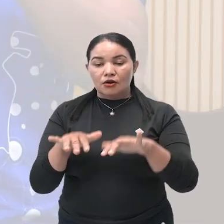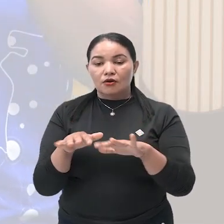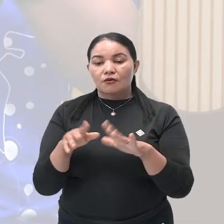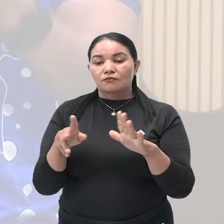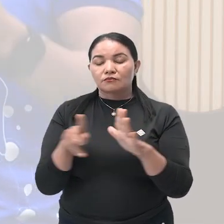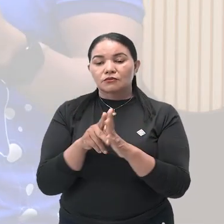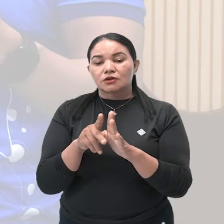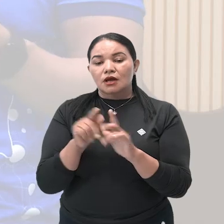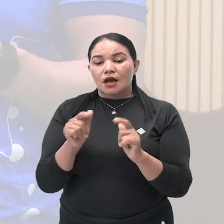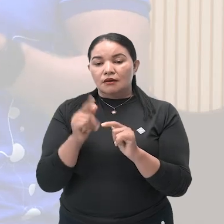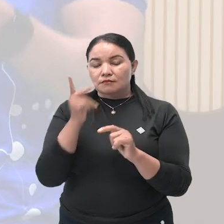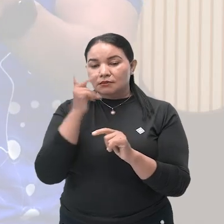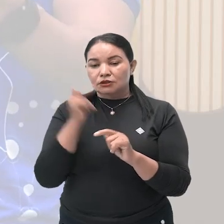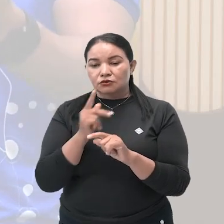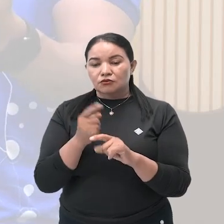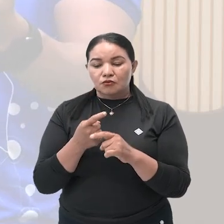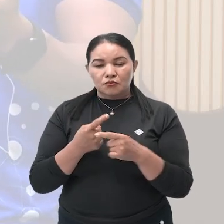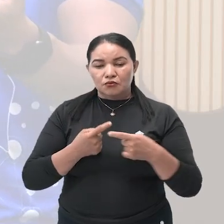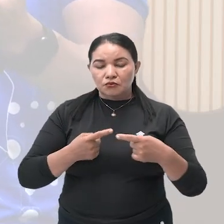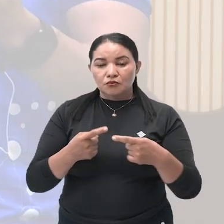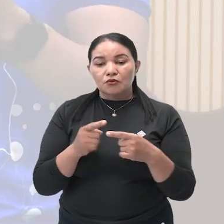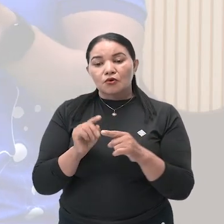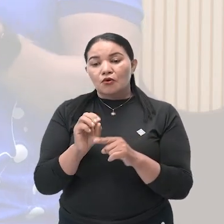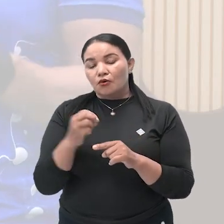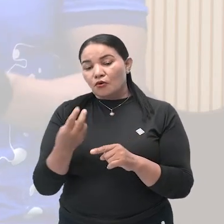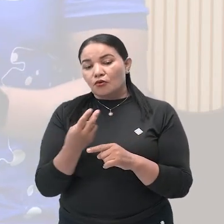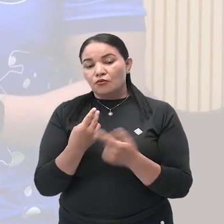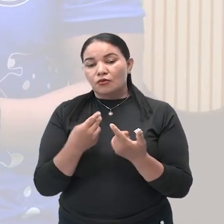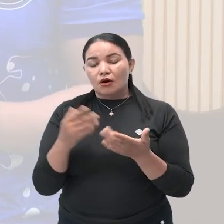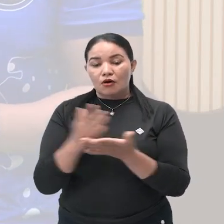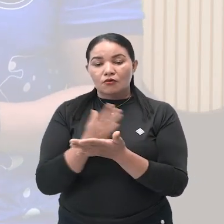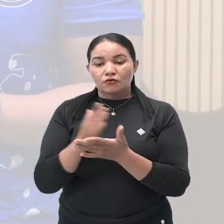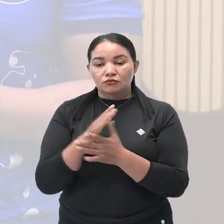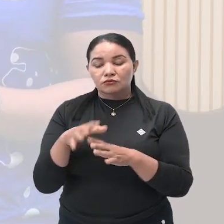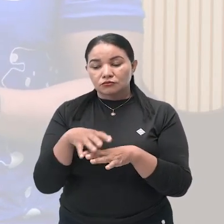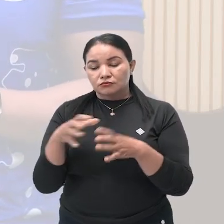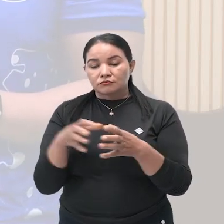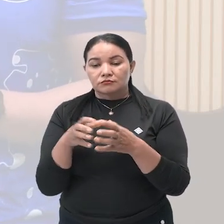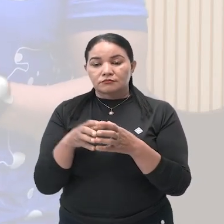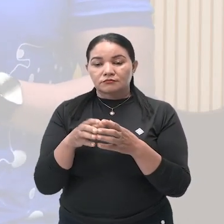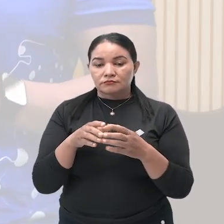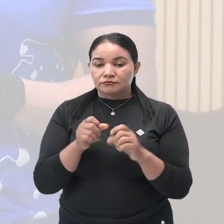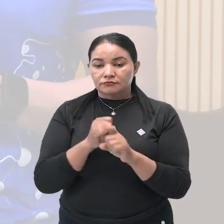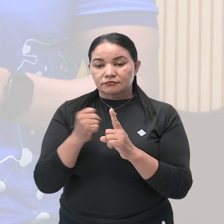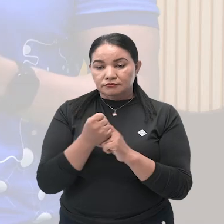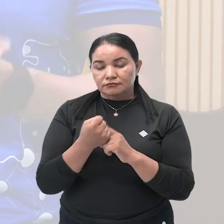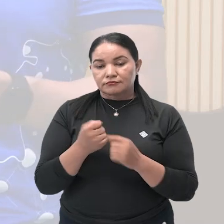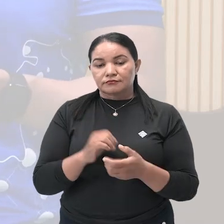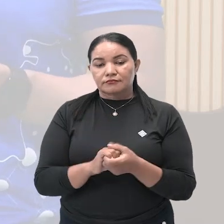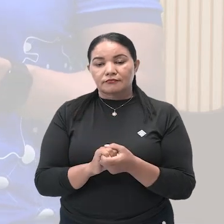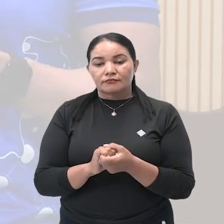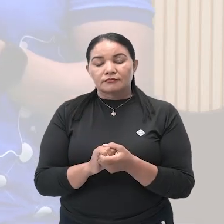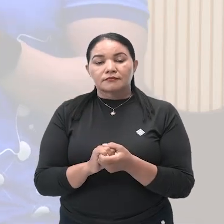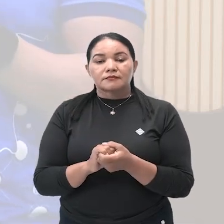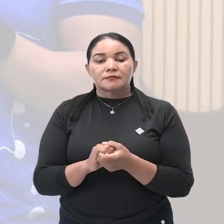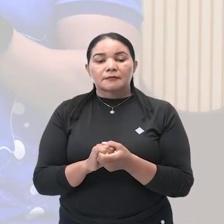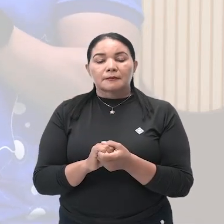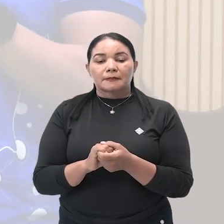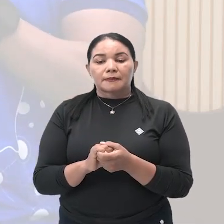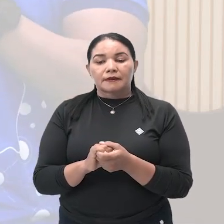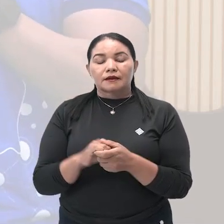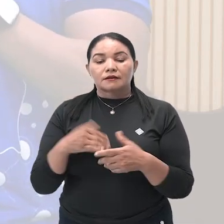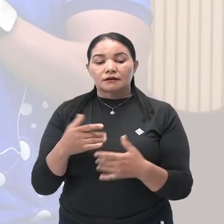uma tensão muito grande entre o movimento e alguns segmentos da sociedade. Tudo bem? Dando continuidade. A gente